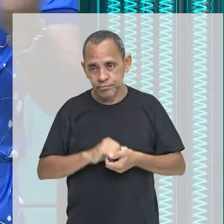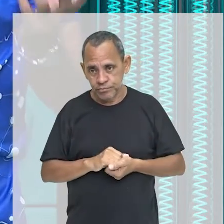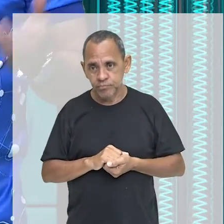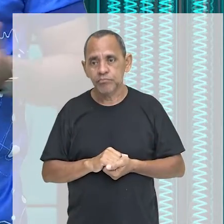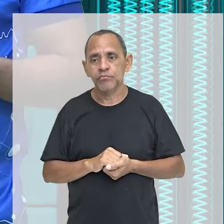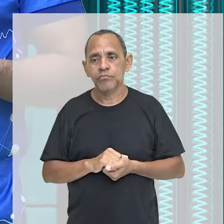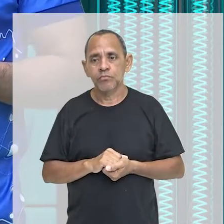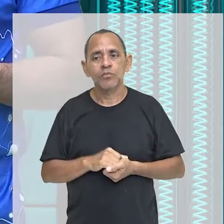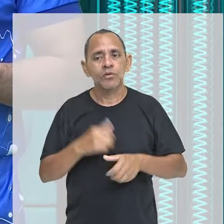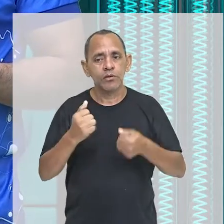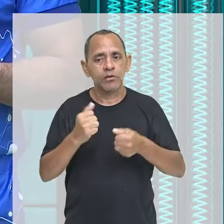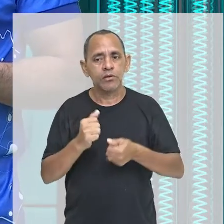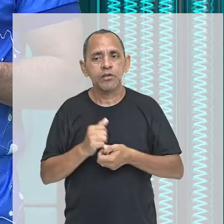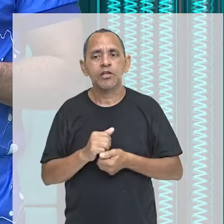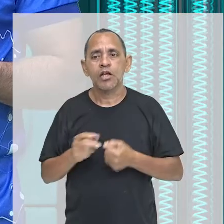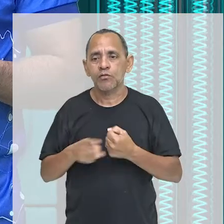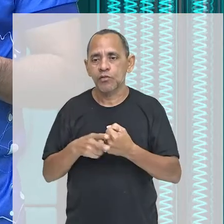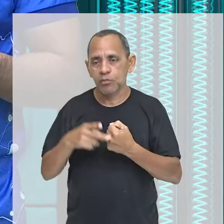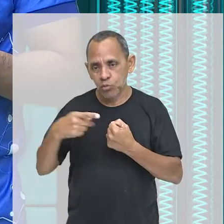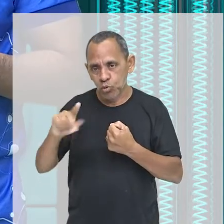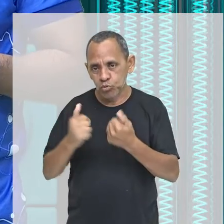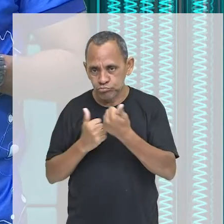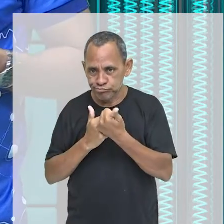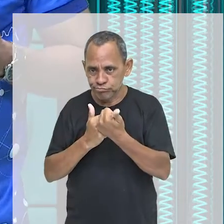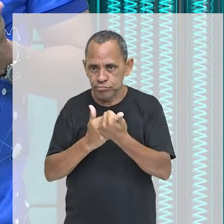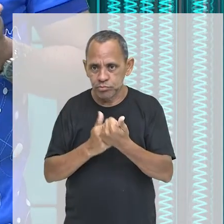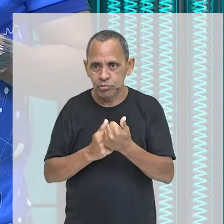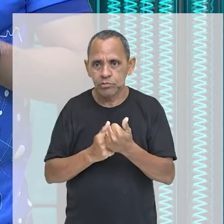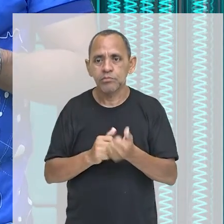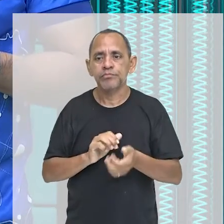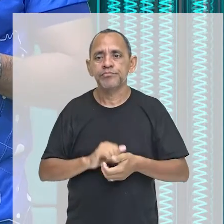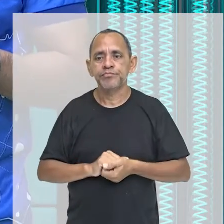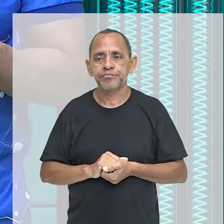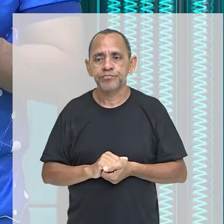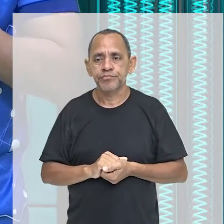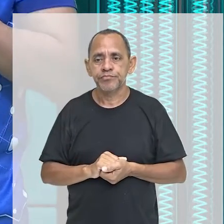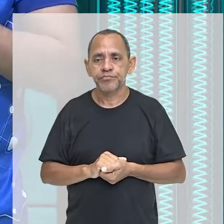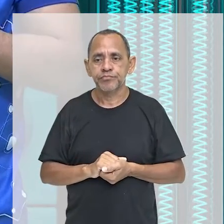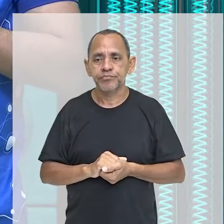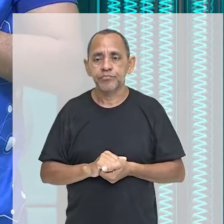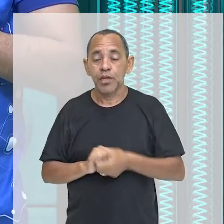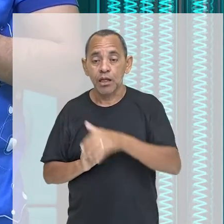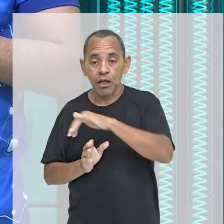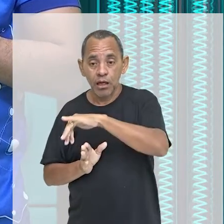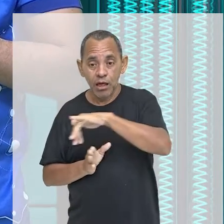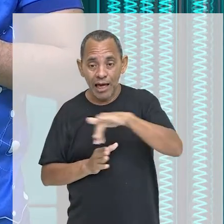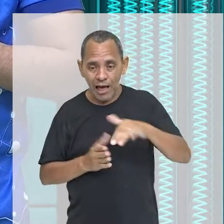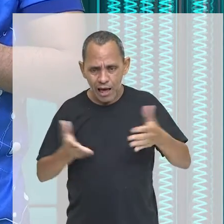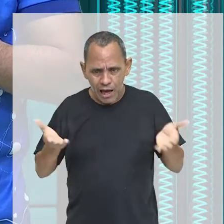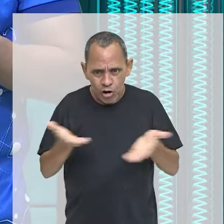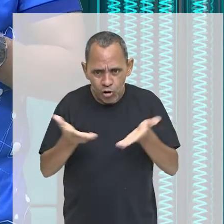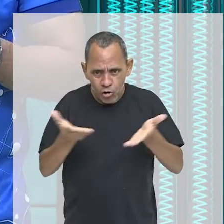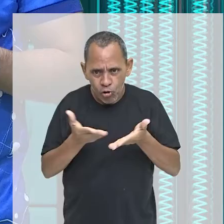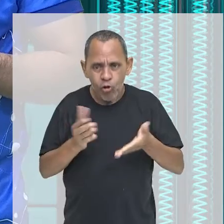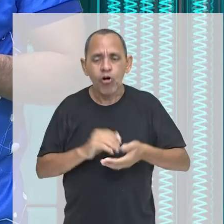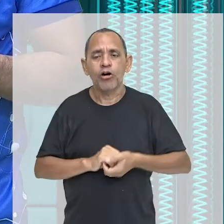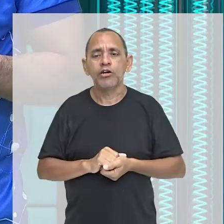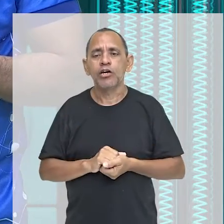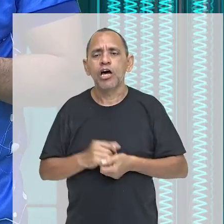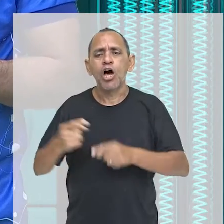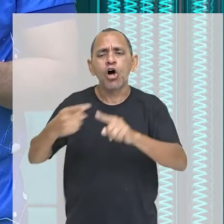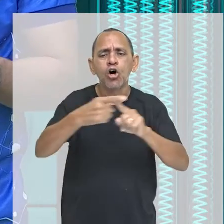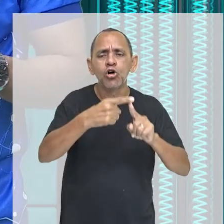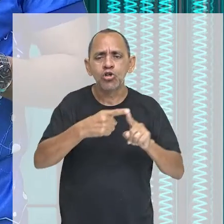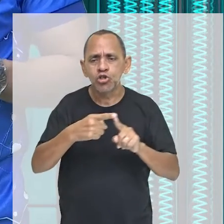Ele vai precisar de um outro verbo auxiliar, tá certo? Agora nós vamos ver a forma interrogativa, tá? O que é a